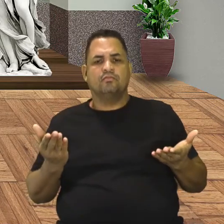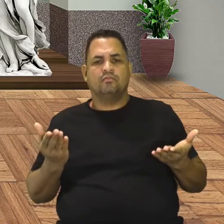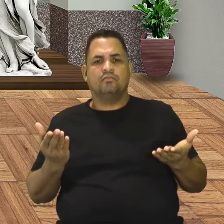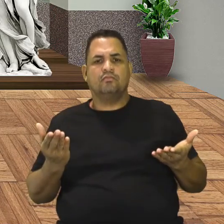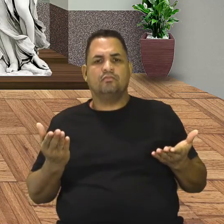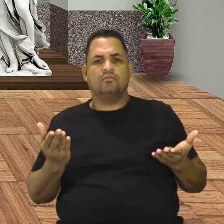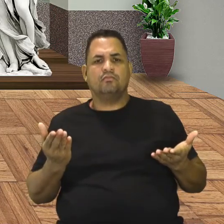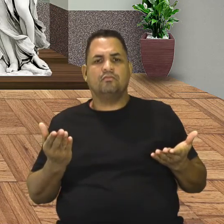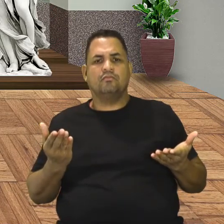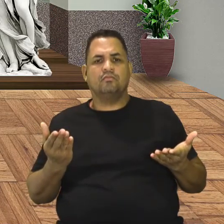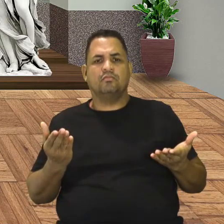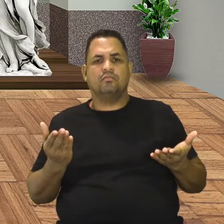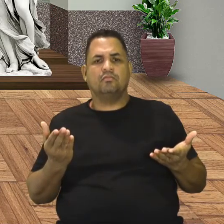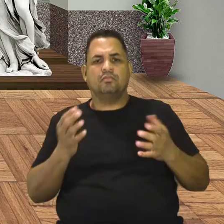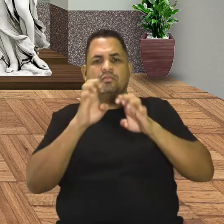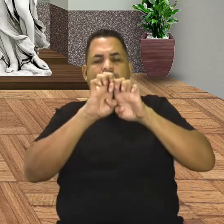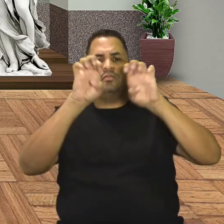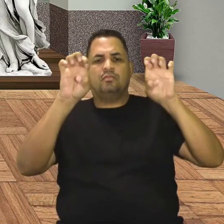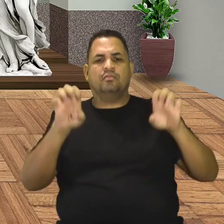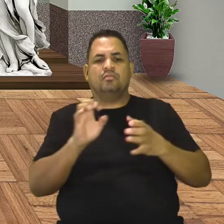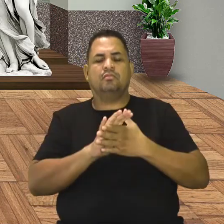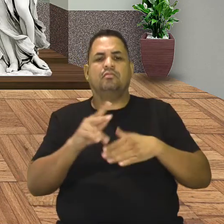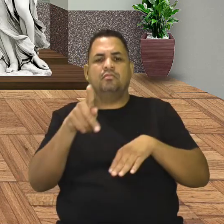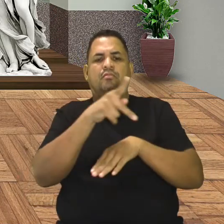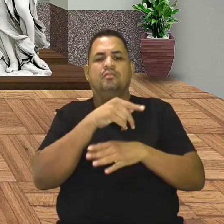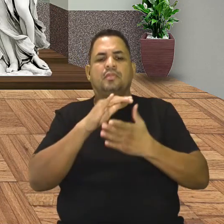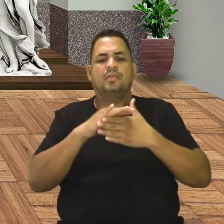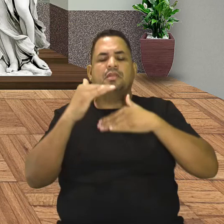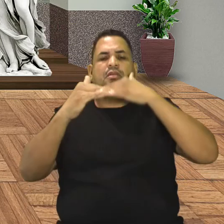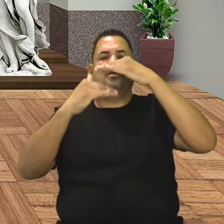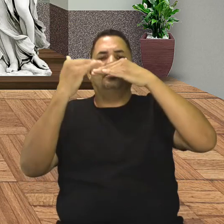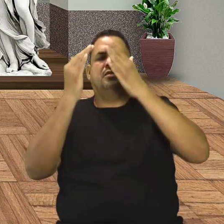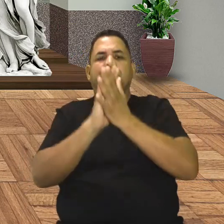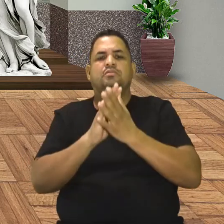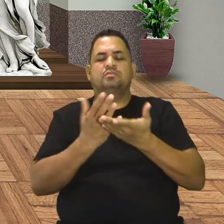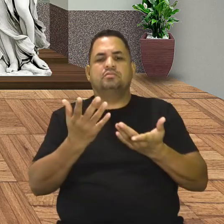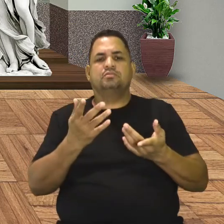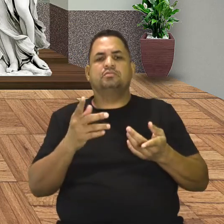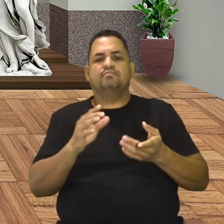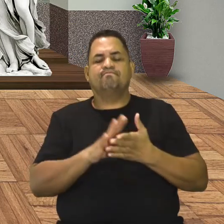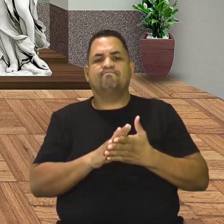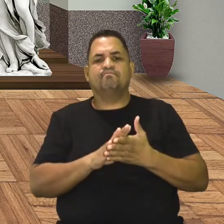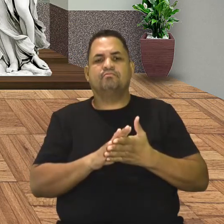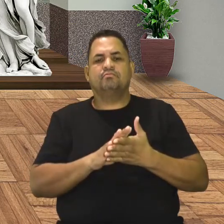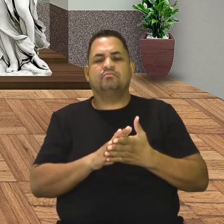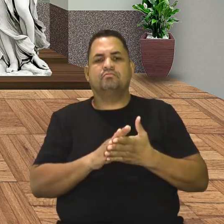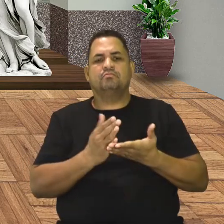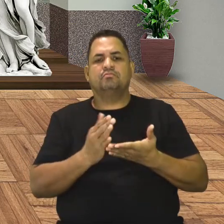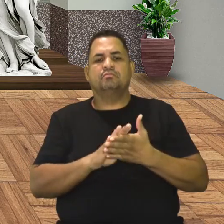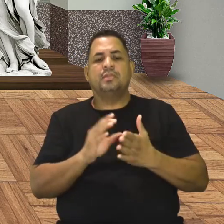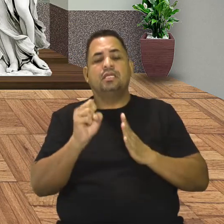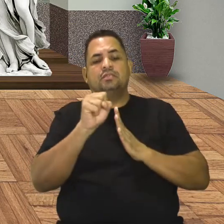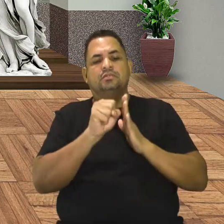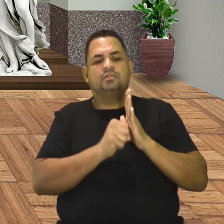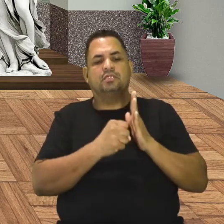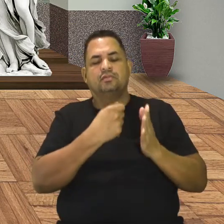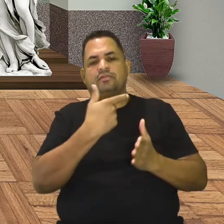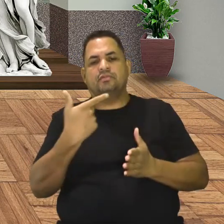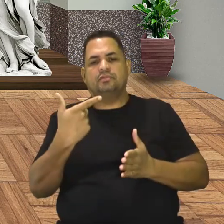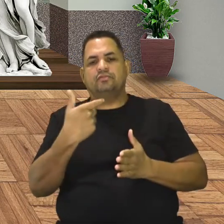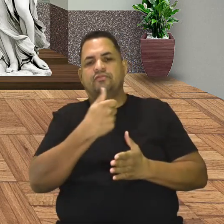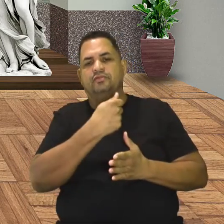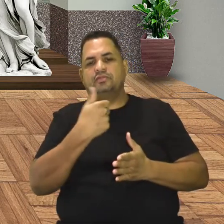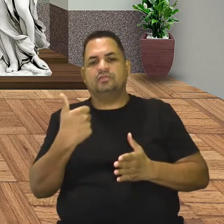com uma estrutura de um país que mais cresce e que provavelmente, ainda no século XXI, vai